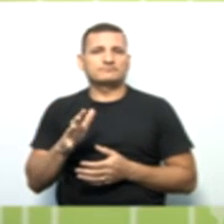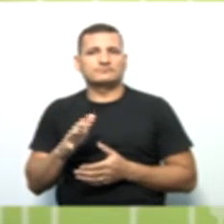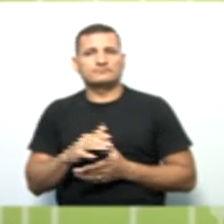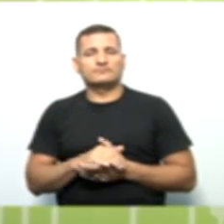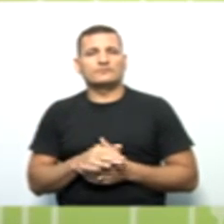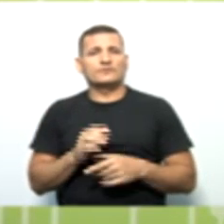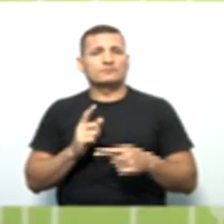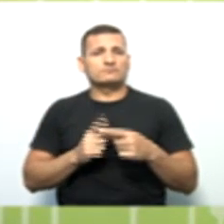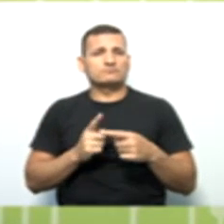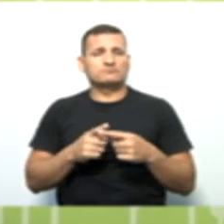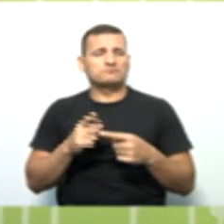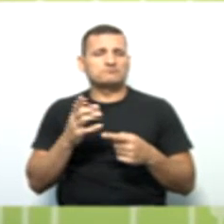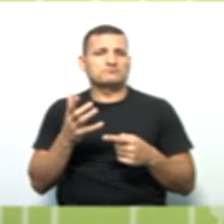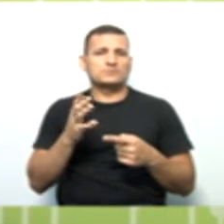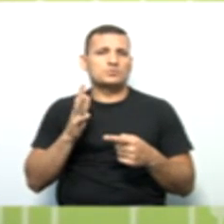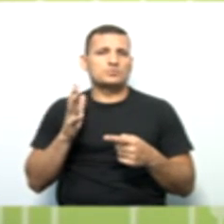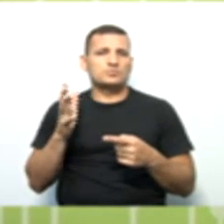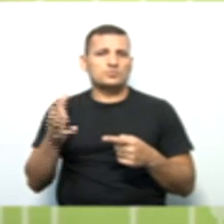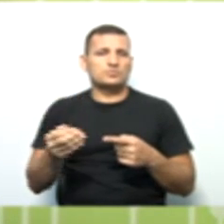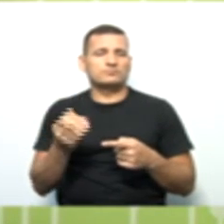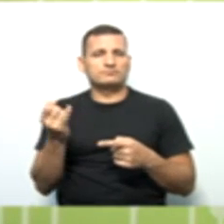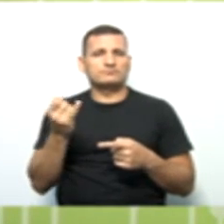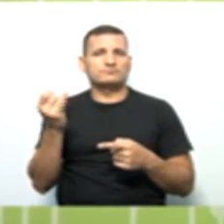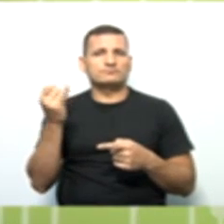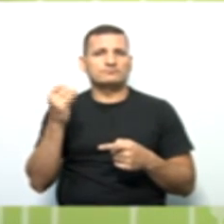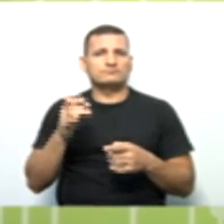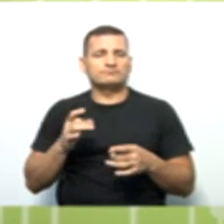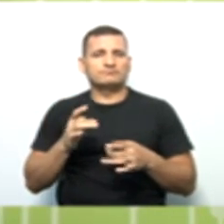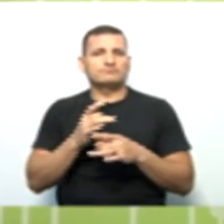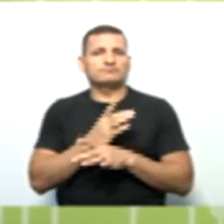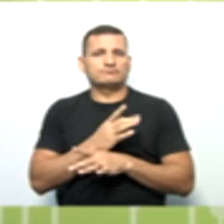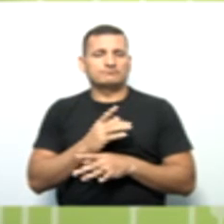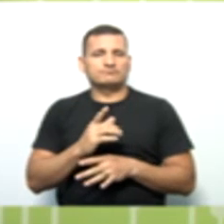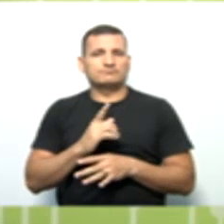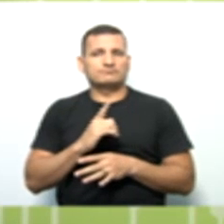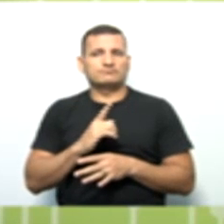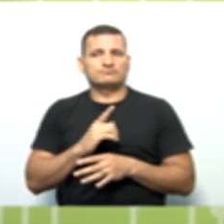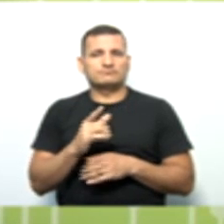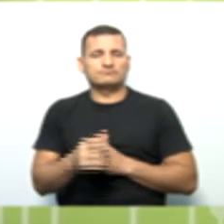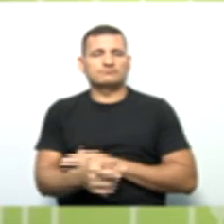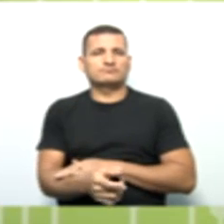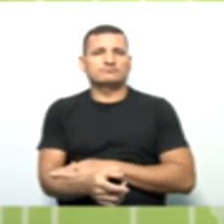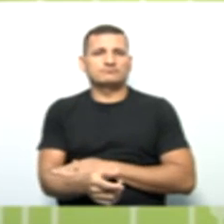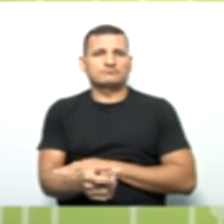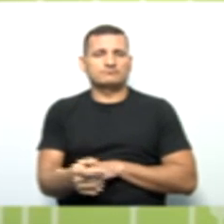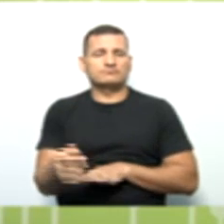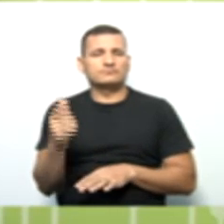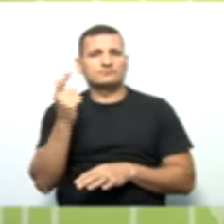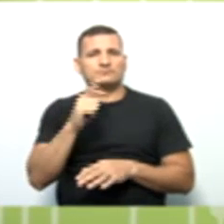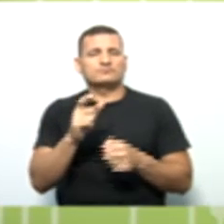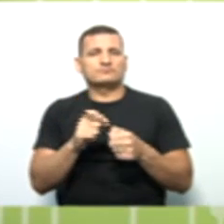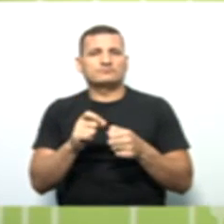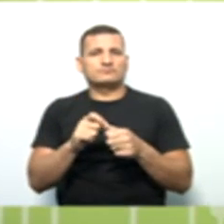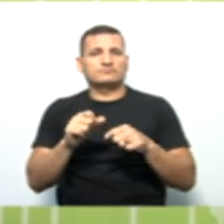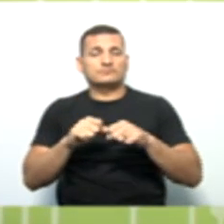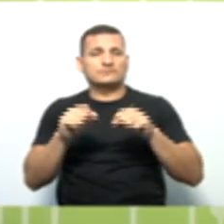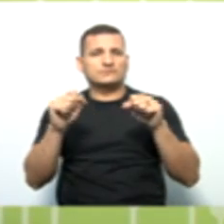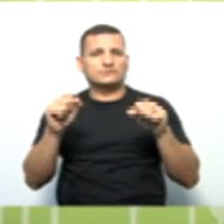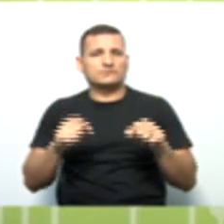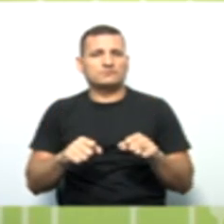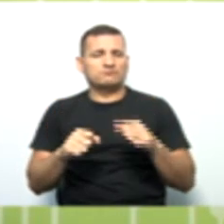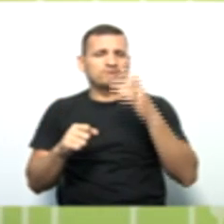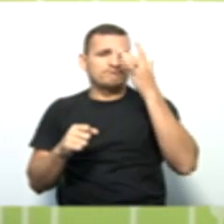porque é simplesmente tudo. A importância ela é completa. Você consegue desenvolver um software de maneira tão